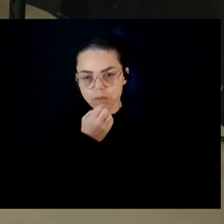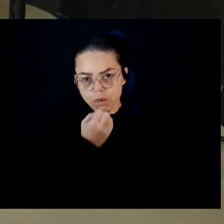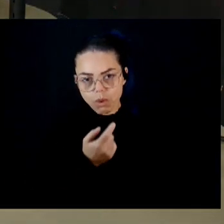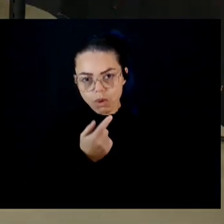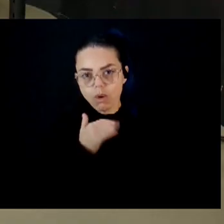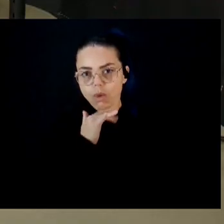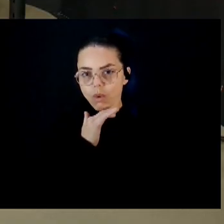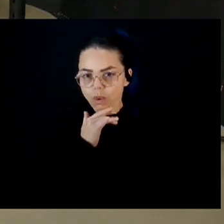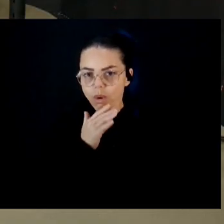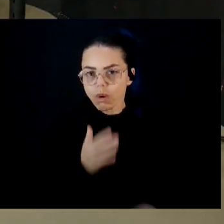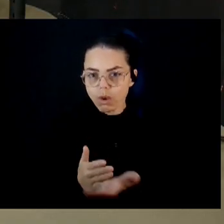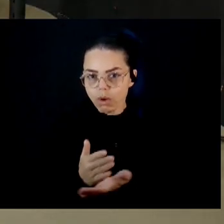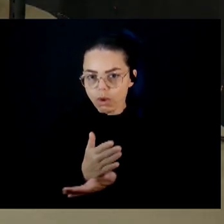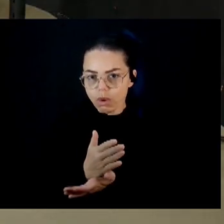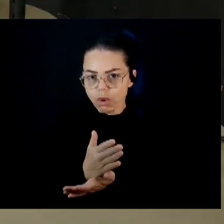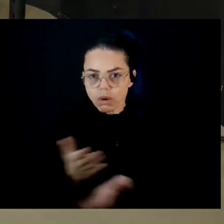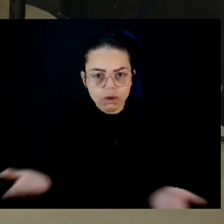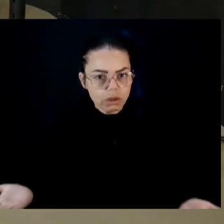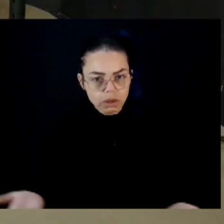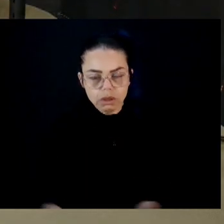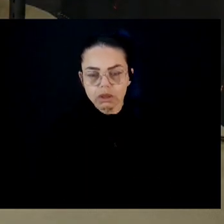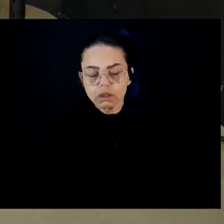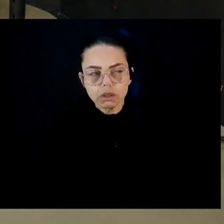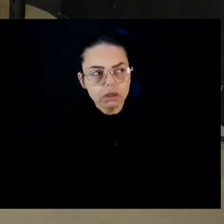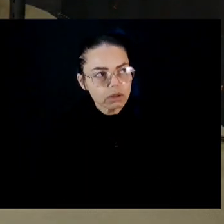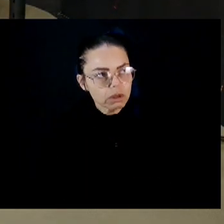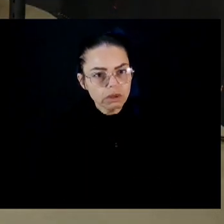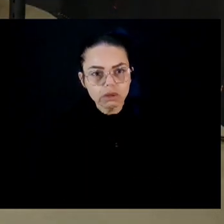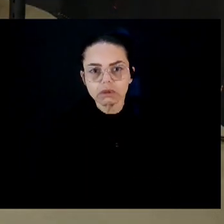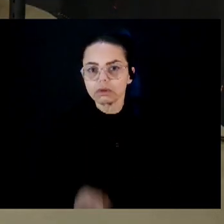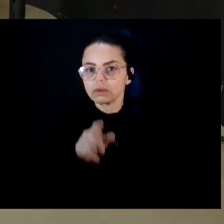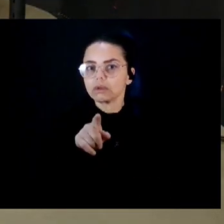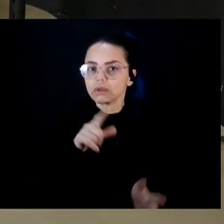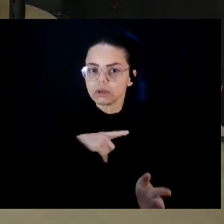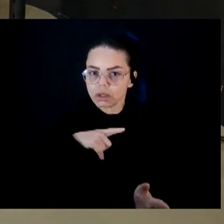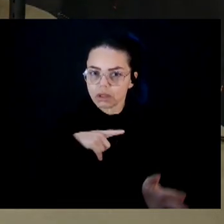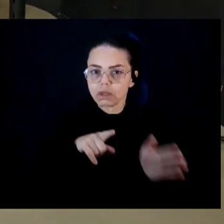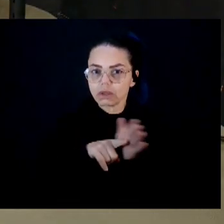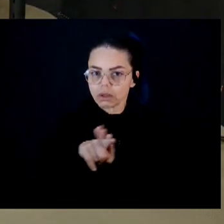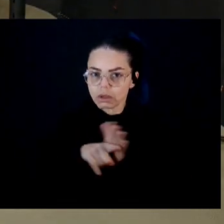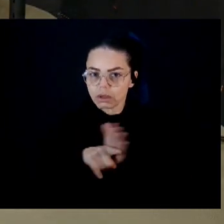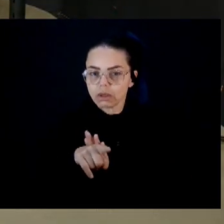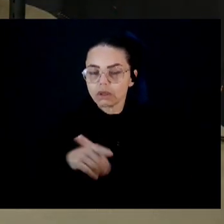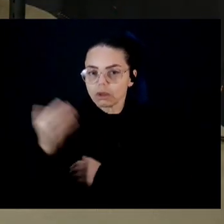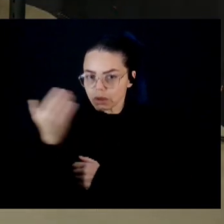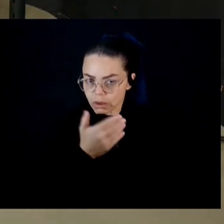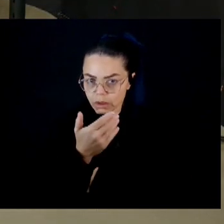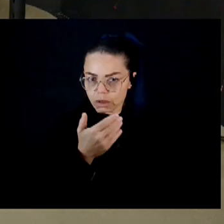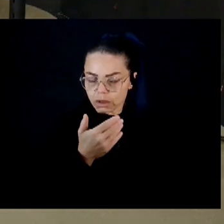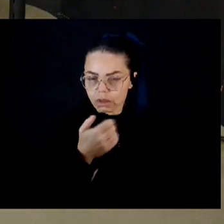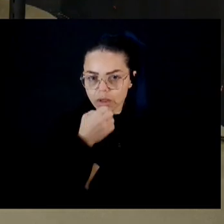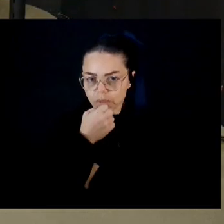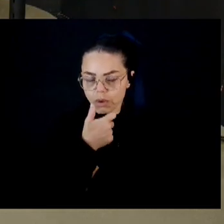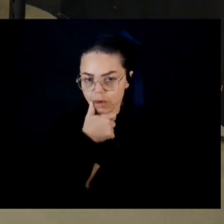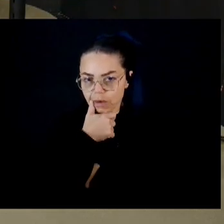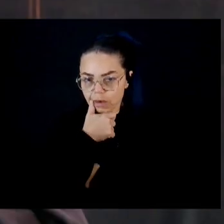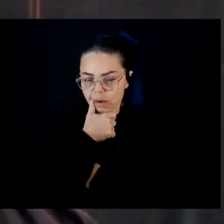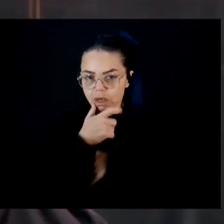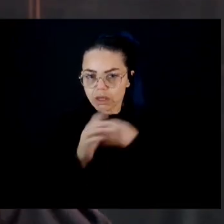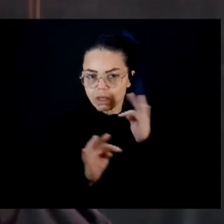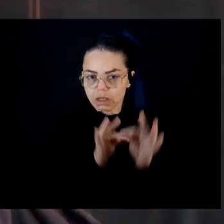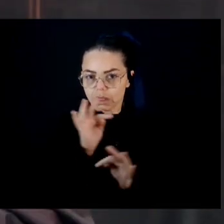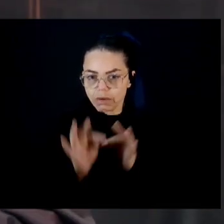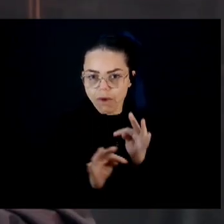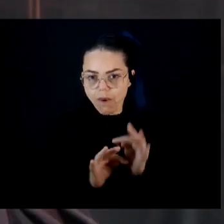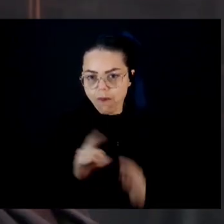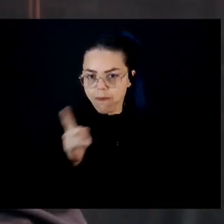aprovado? Tem uma pesquisa que comprove isso, a eficácia desse tratamento? Não é